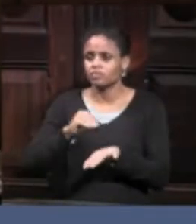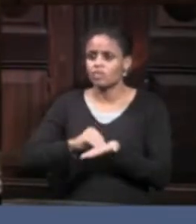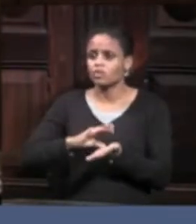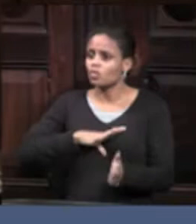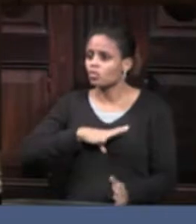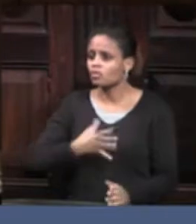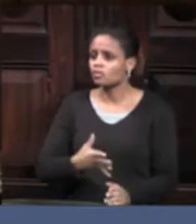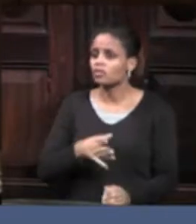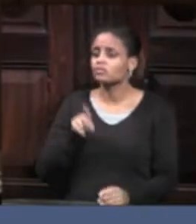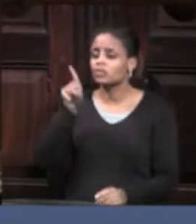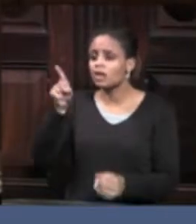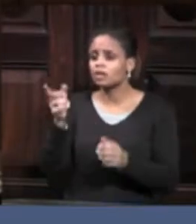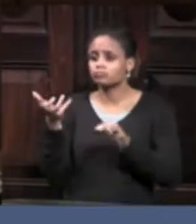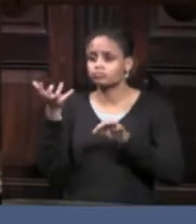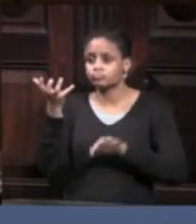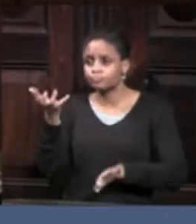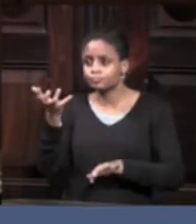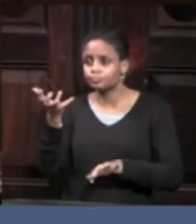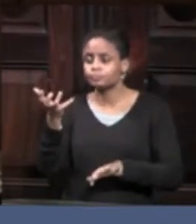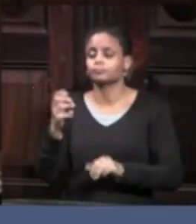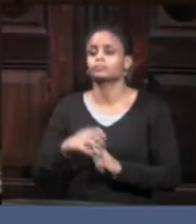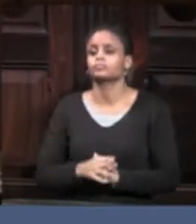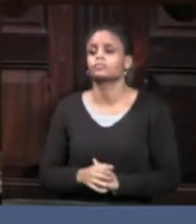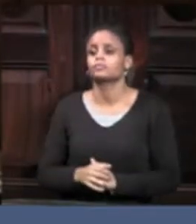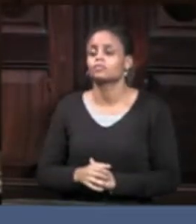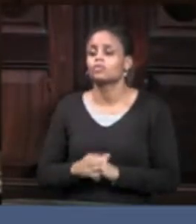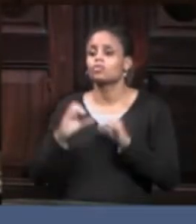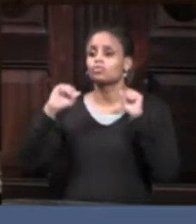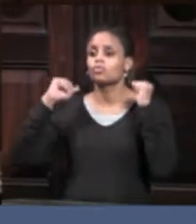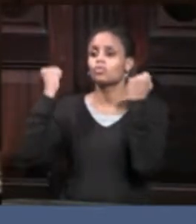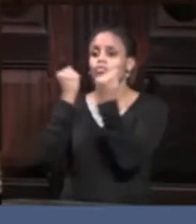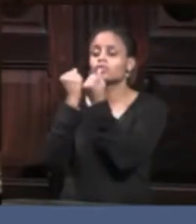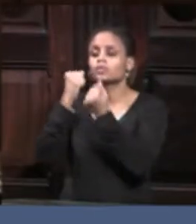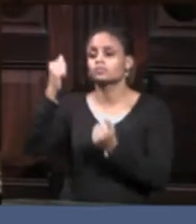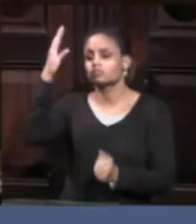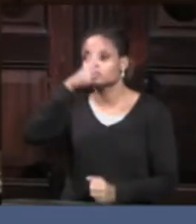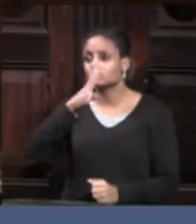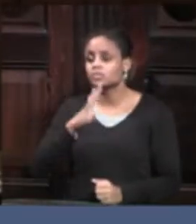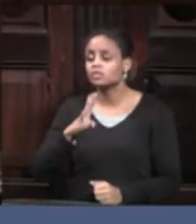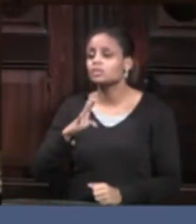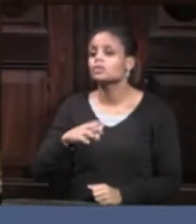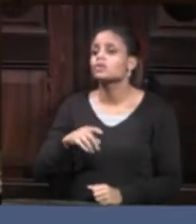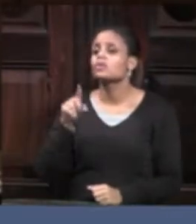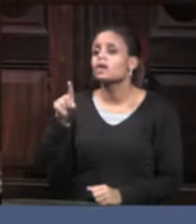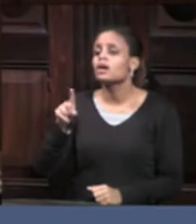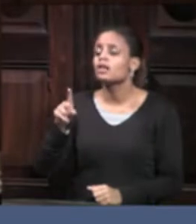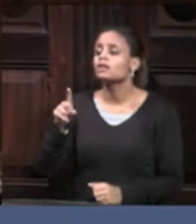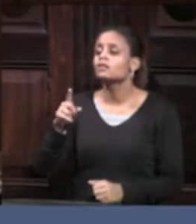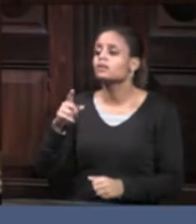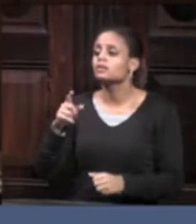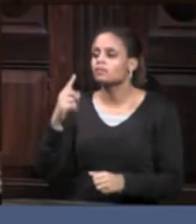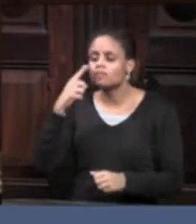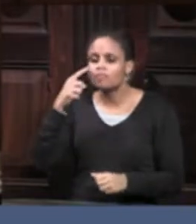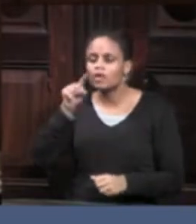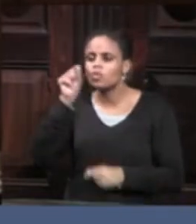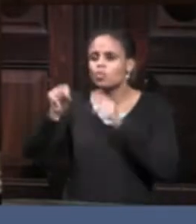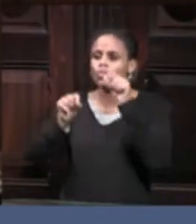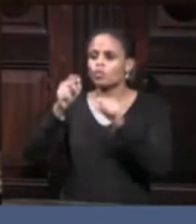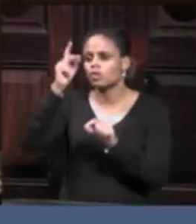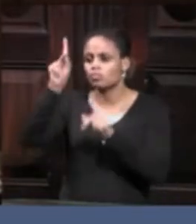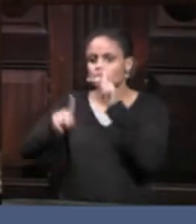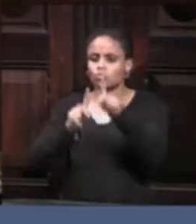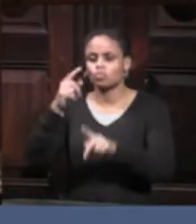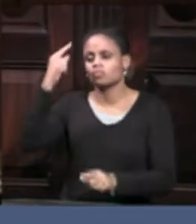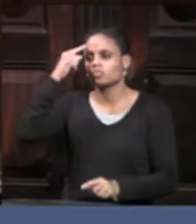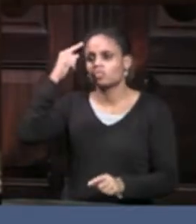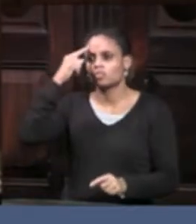ir ao Congresso Nacional e ganhar no voto aquilo que pensa a população. Estamos reféns de uma decisão